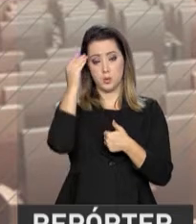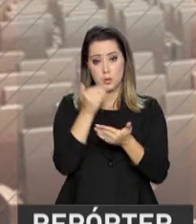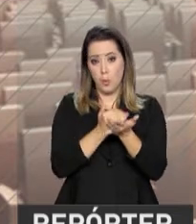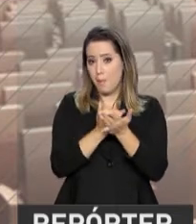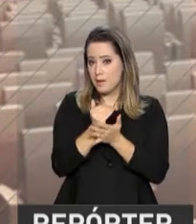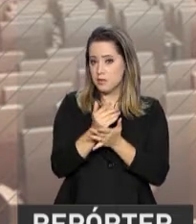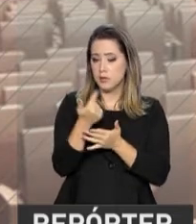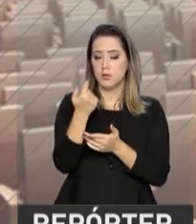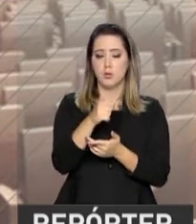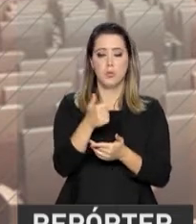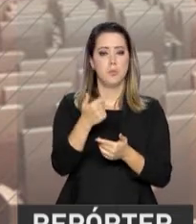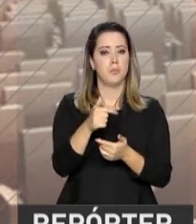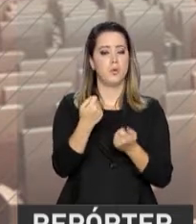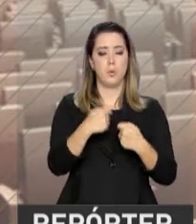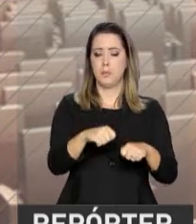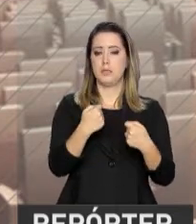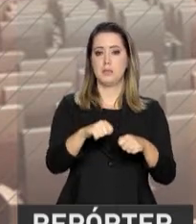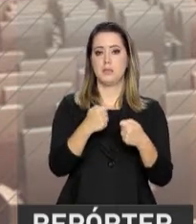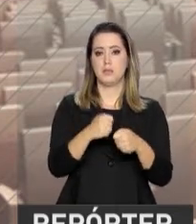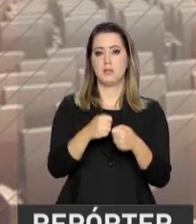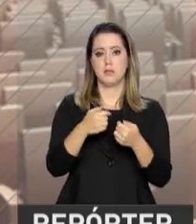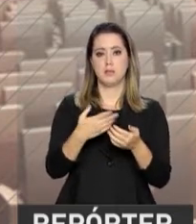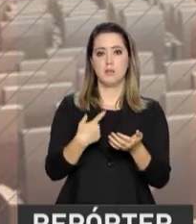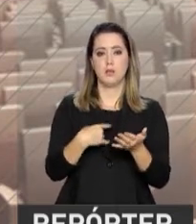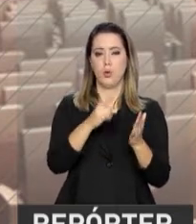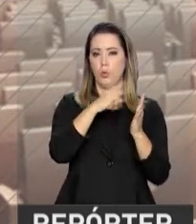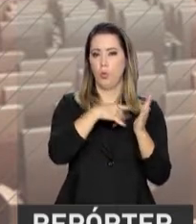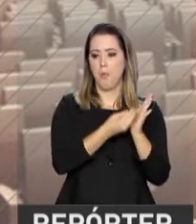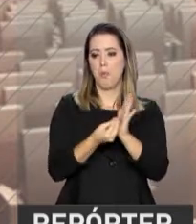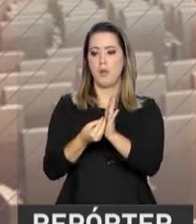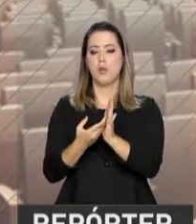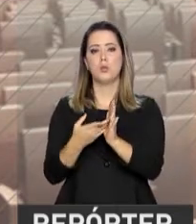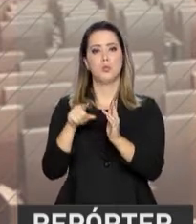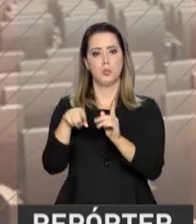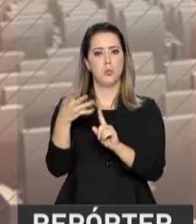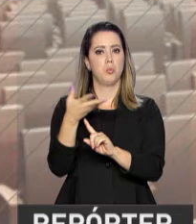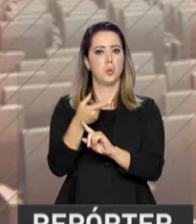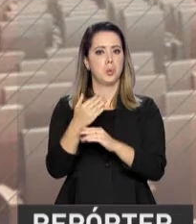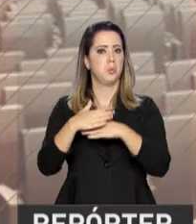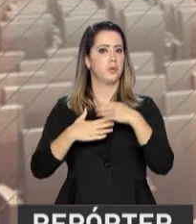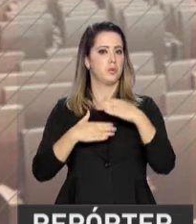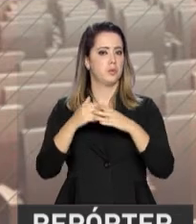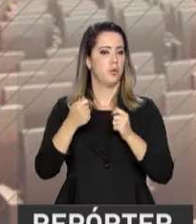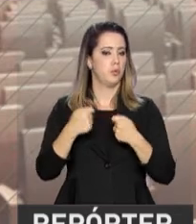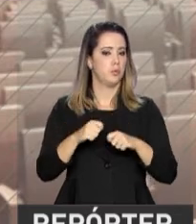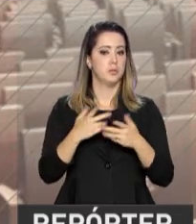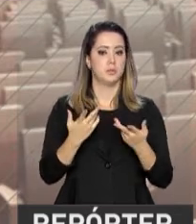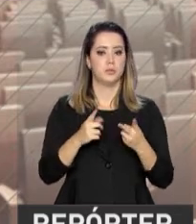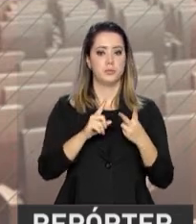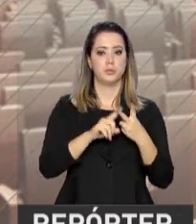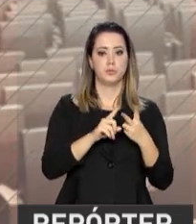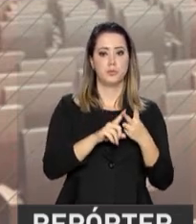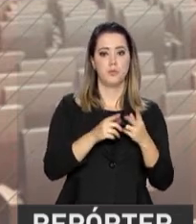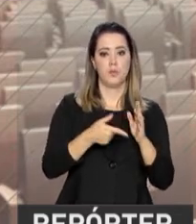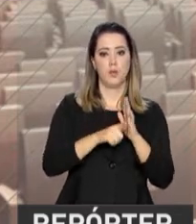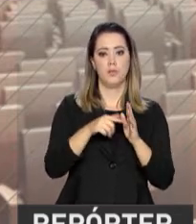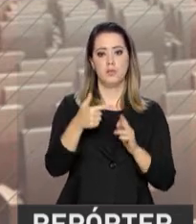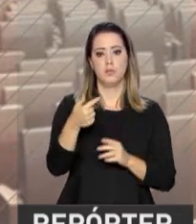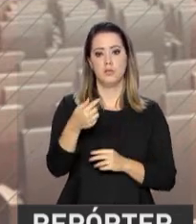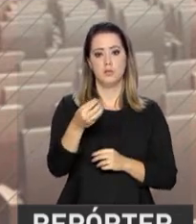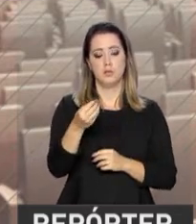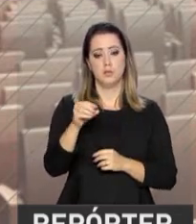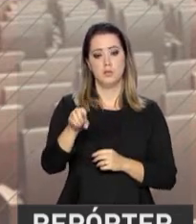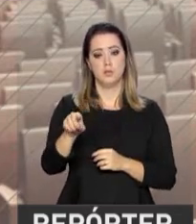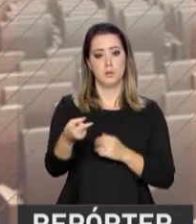comprovar a atuação na área relacionada ao projeto os valores do patrocínio aumentam de 700 mil para um milhão